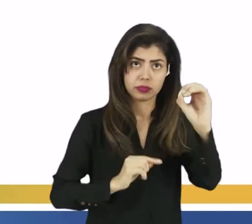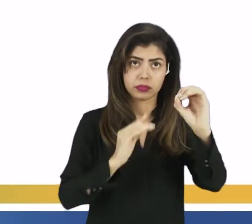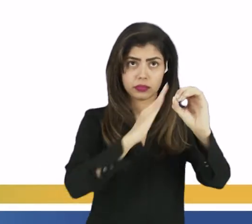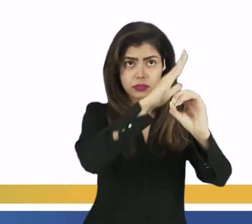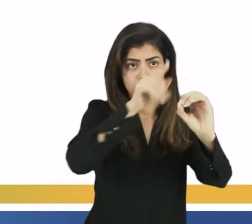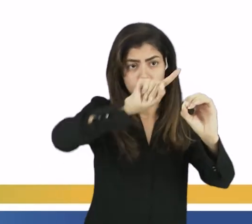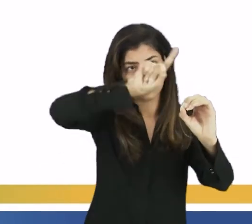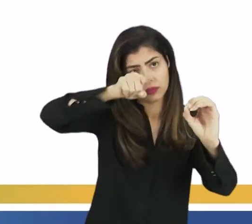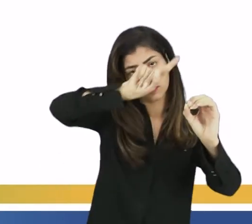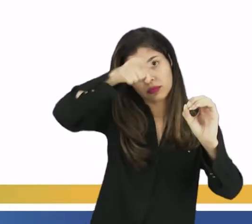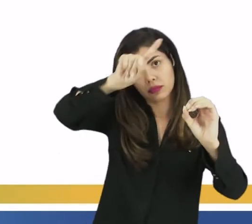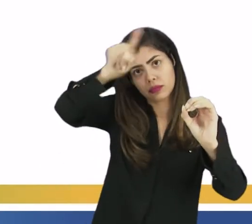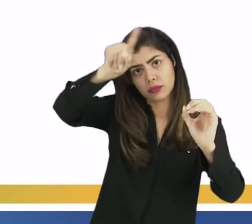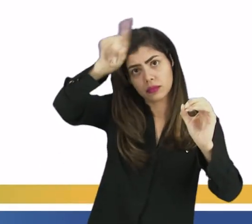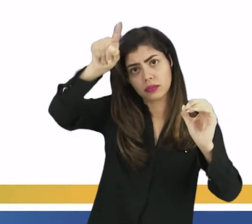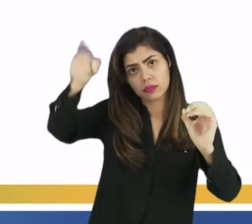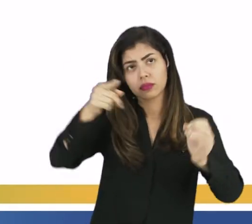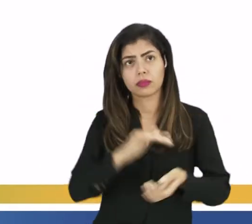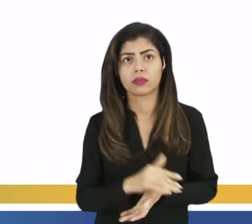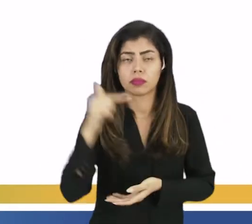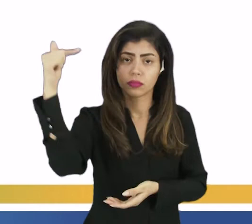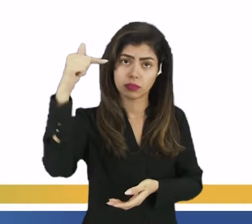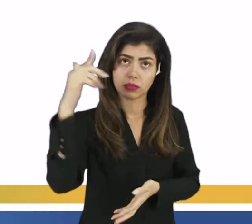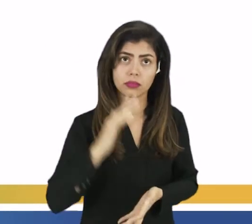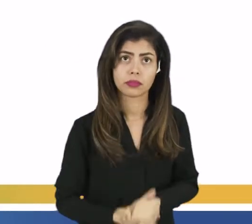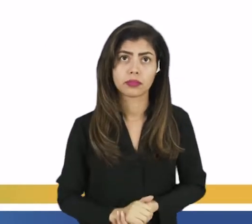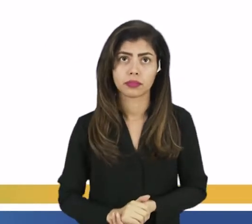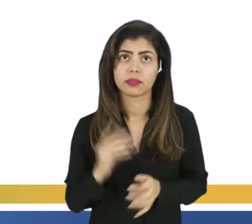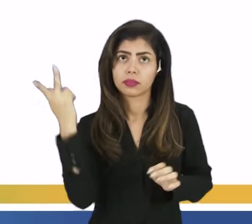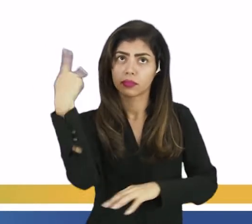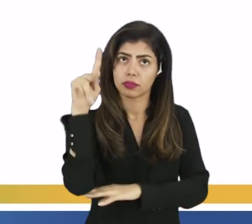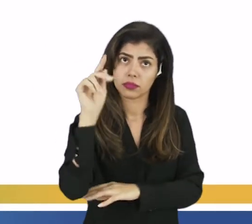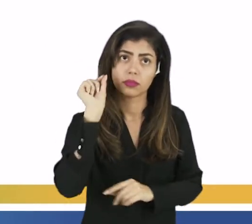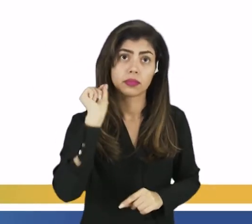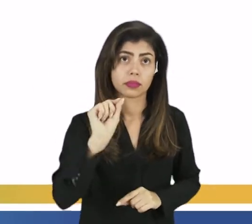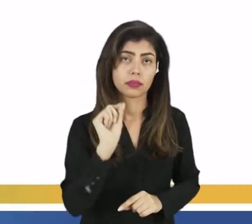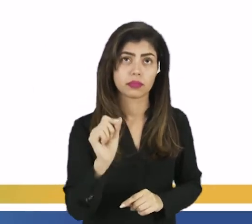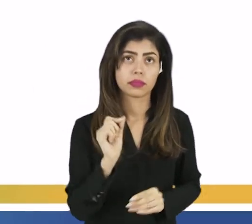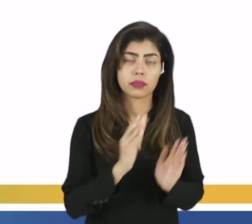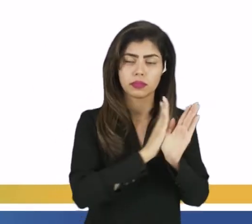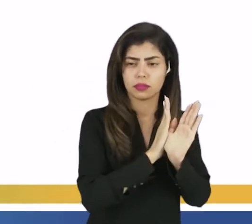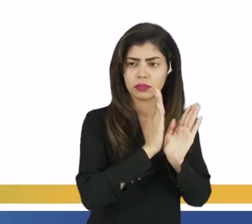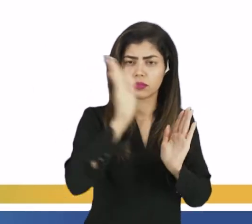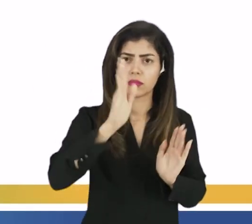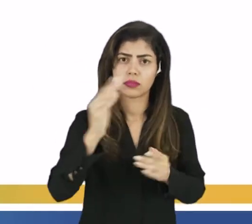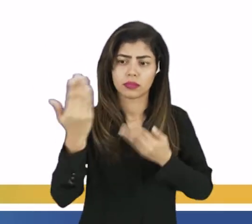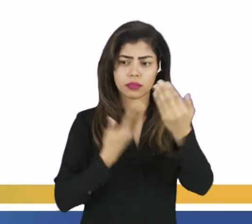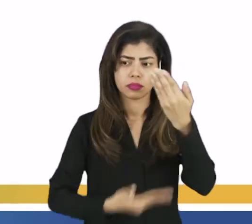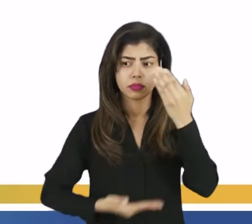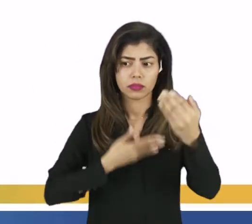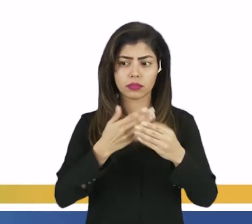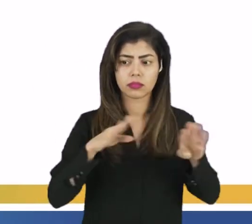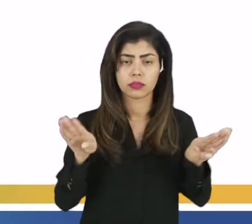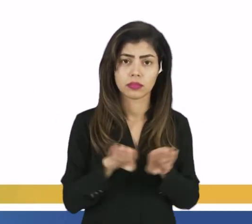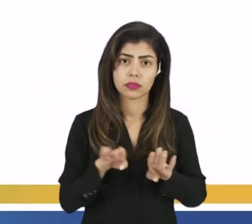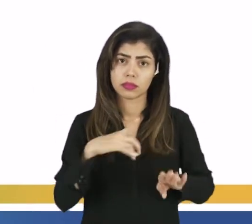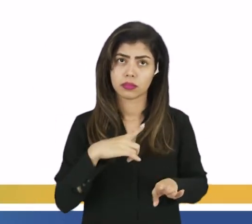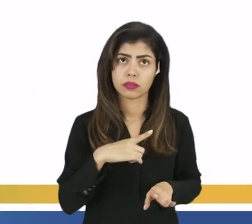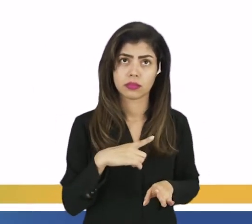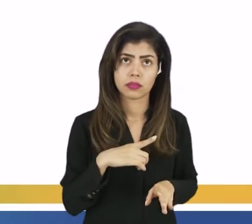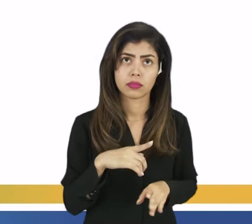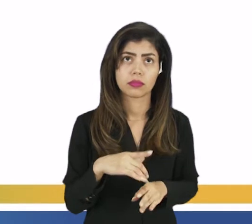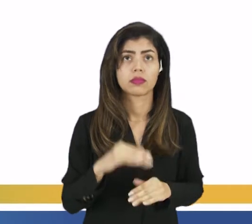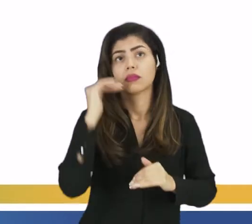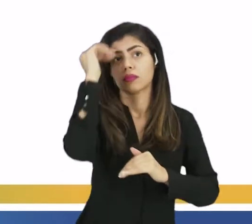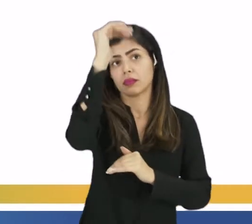representando aqui as sete camadas eletrônicas estão os períodos está diretamente relacionado com